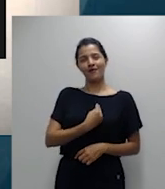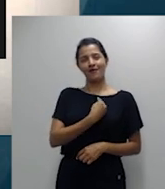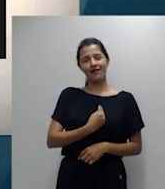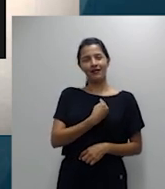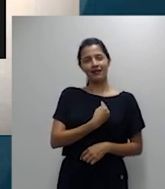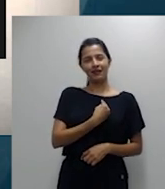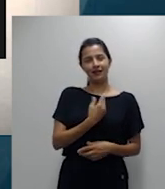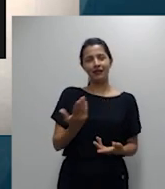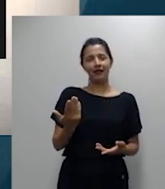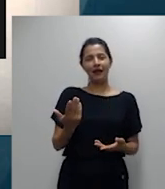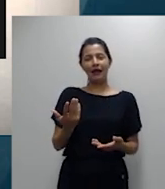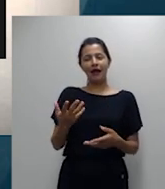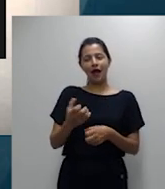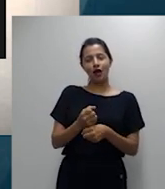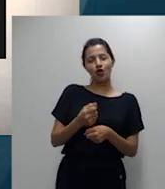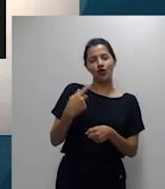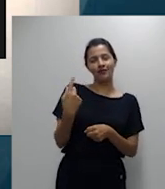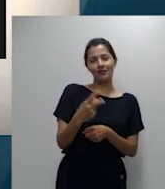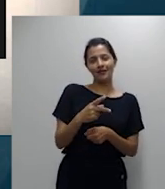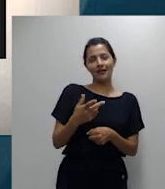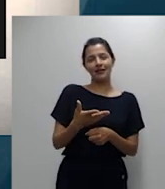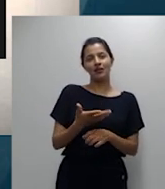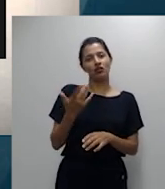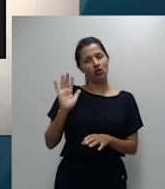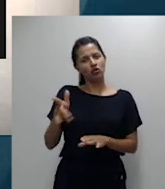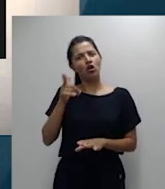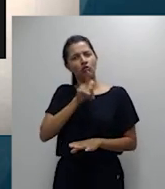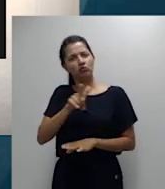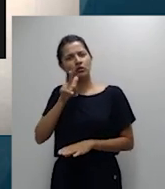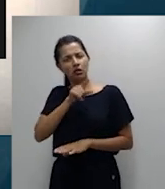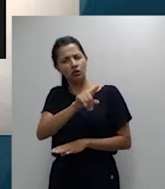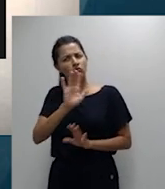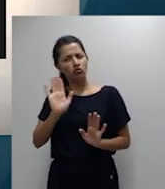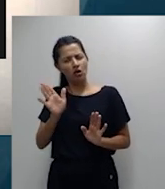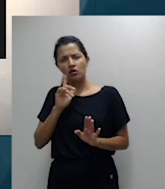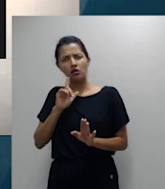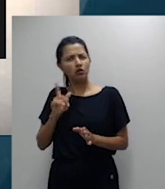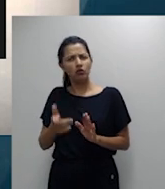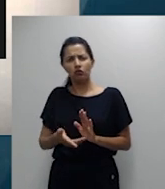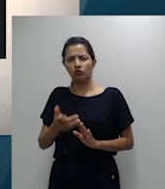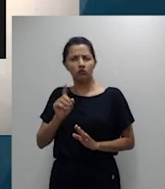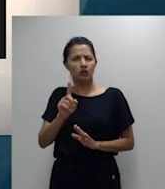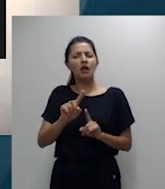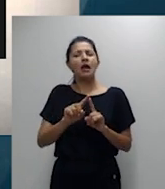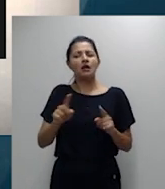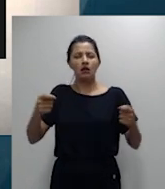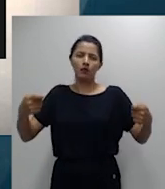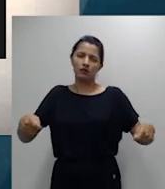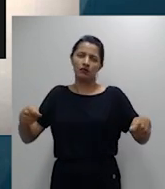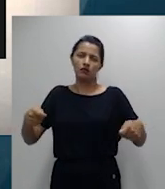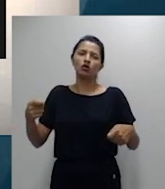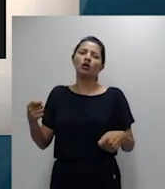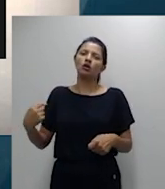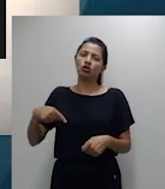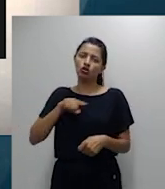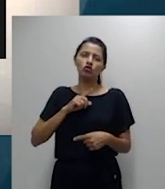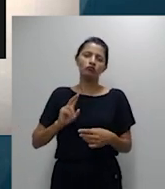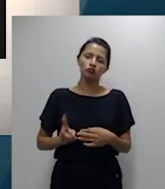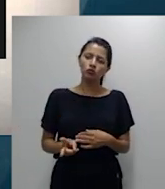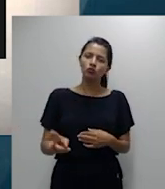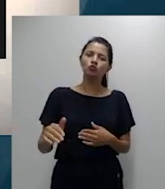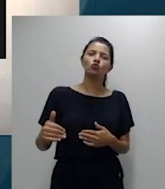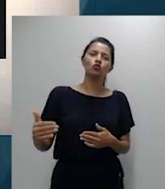outorgando a nota desde já pleiteada pelo candidato como necessário acabando que pudesse avançar